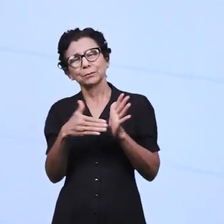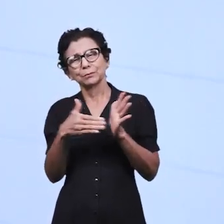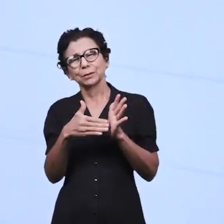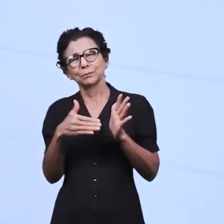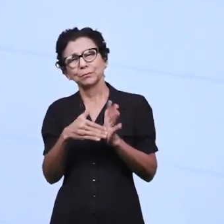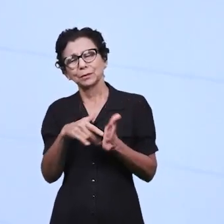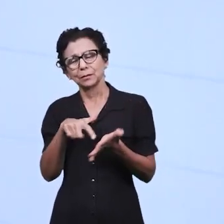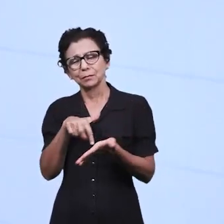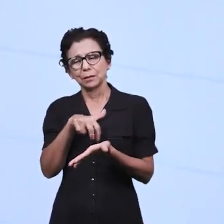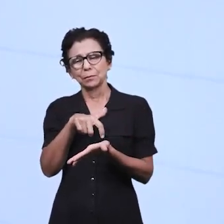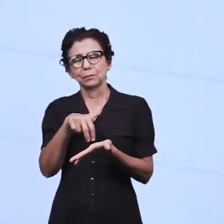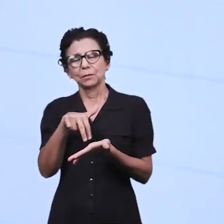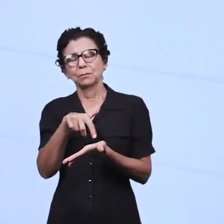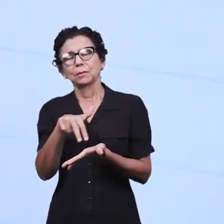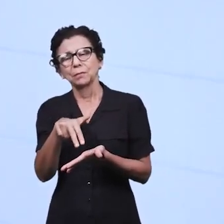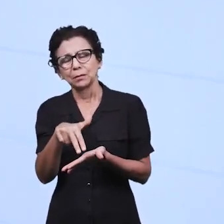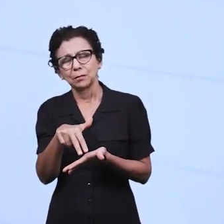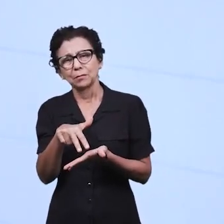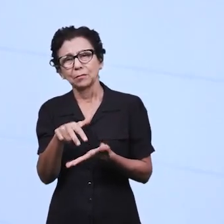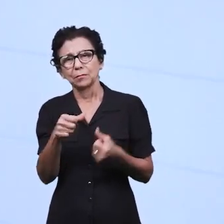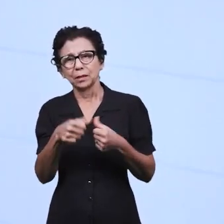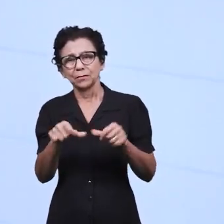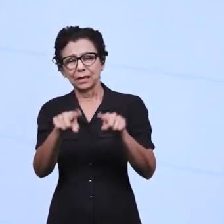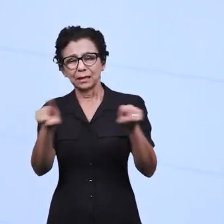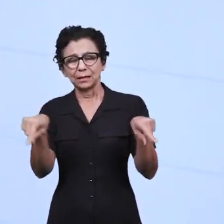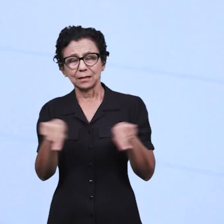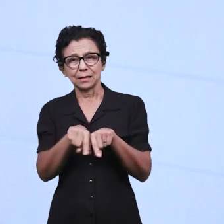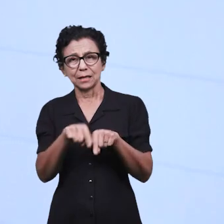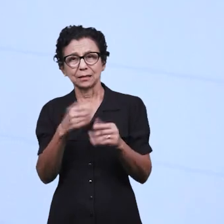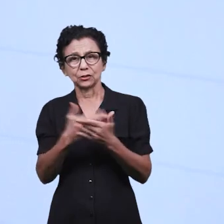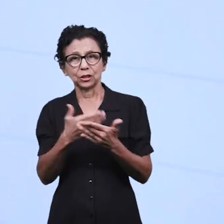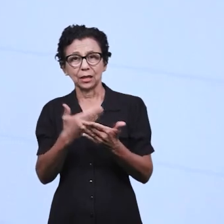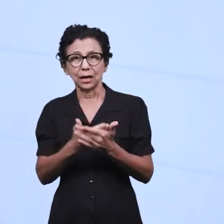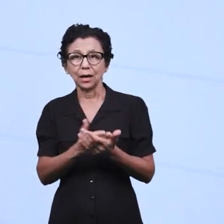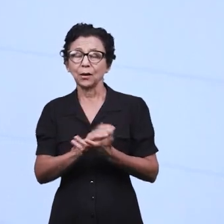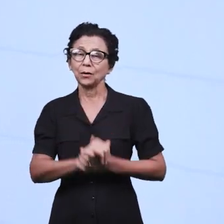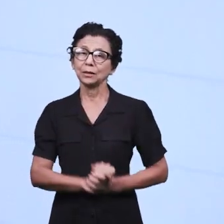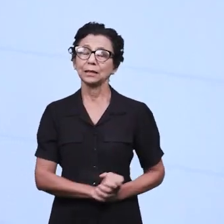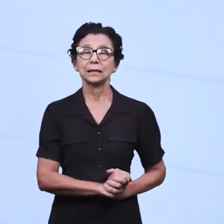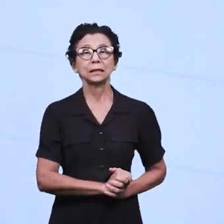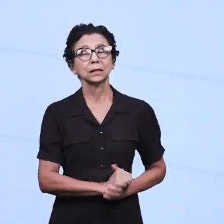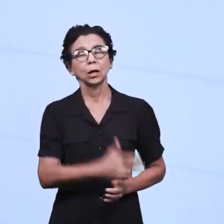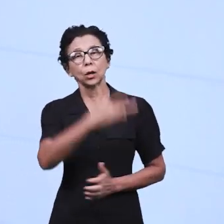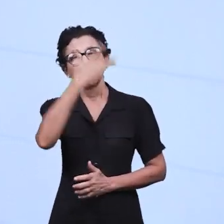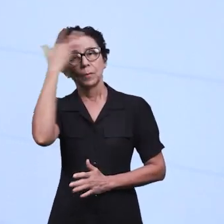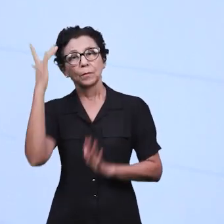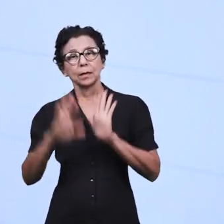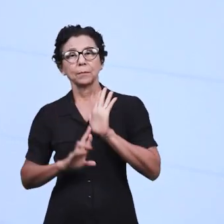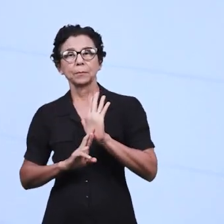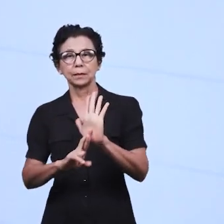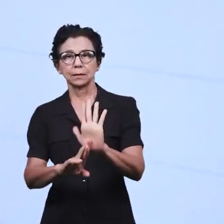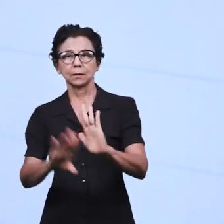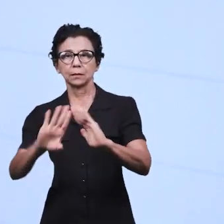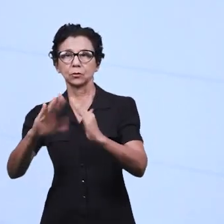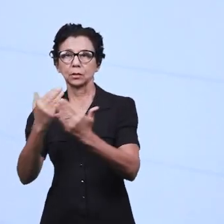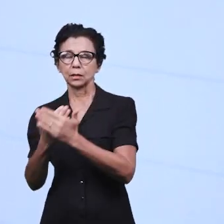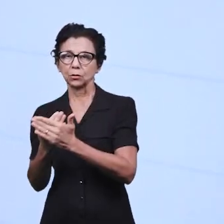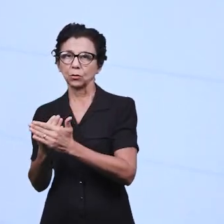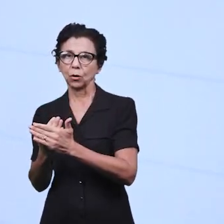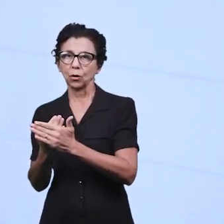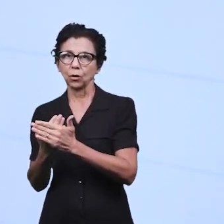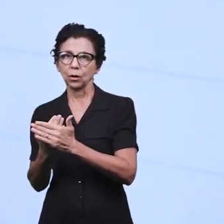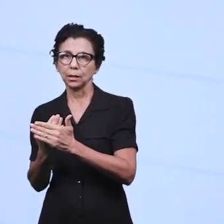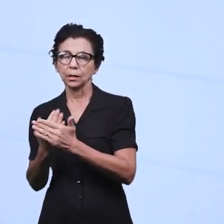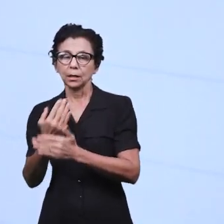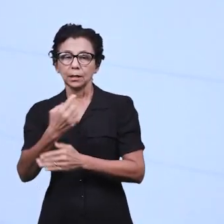dificuldade de locomoção, que não consegue estar em sala de aula, a escola precisa ir até ela. A lei, assim, assegura esse direito. Então, mais uma